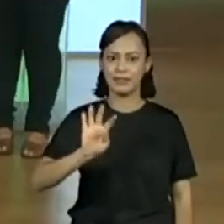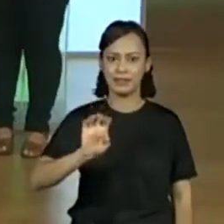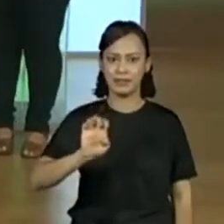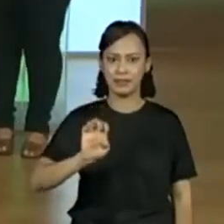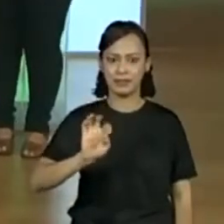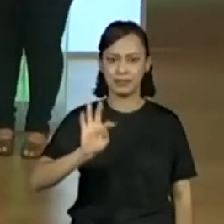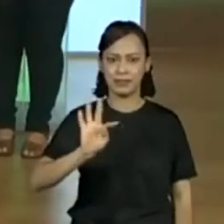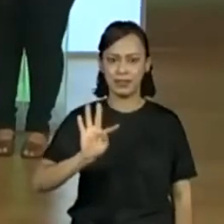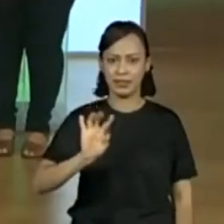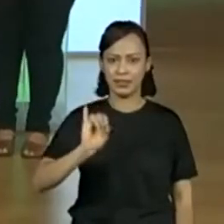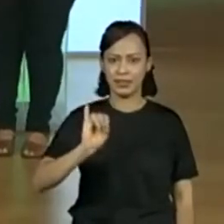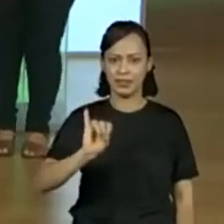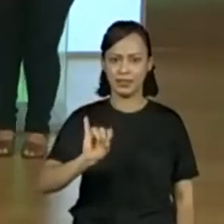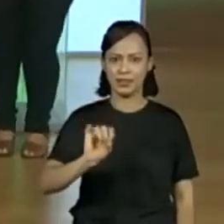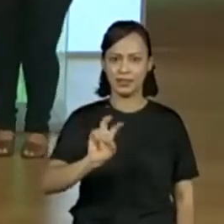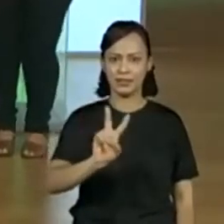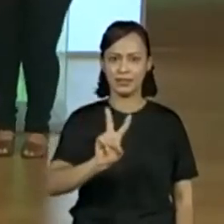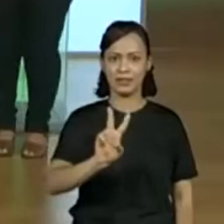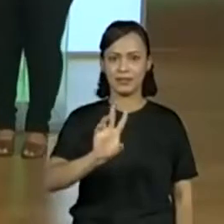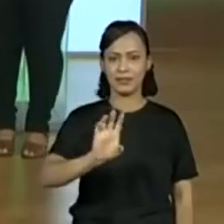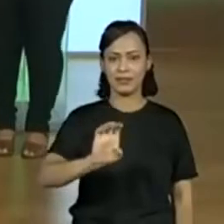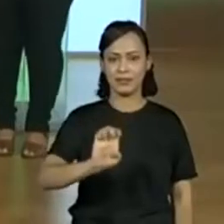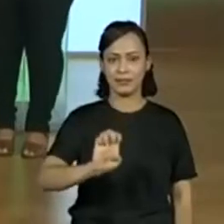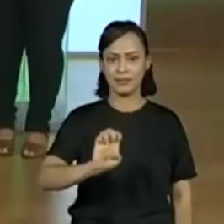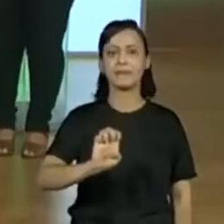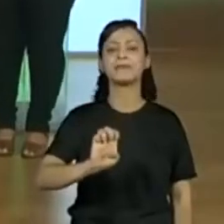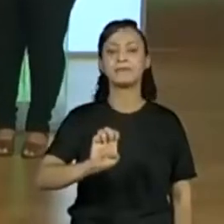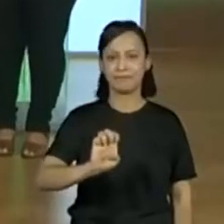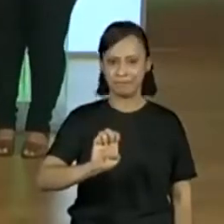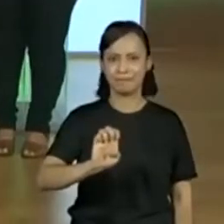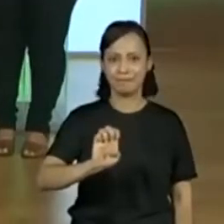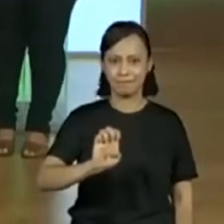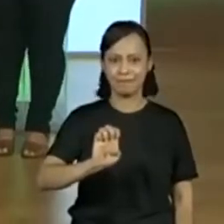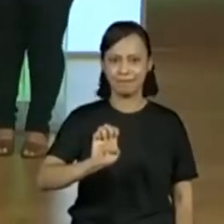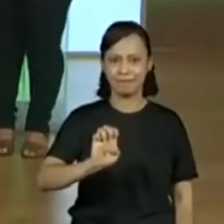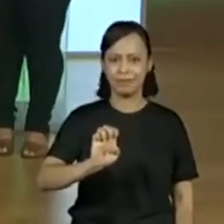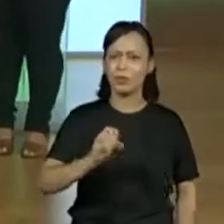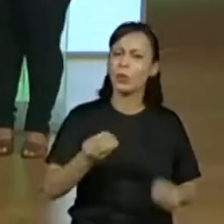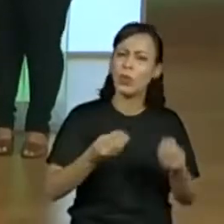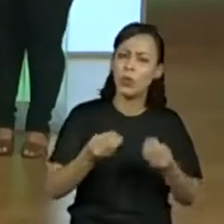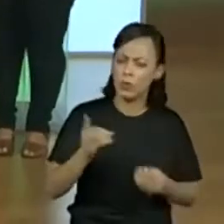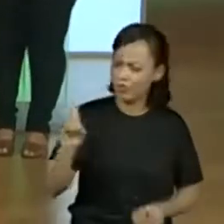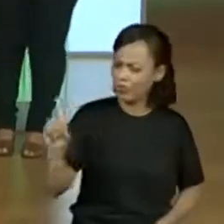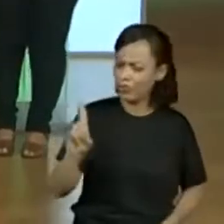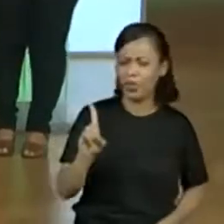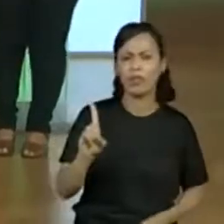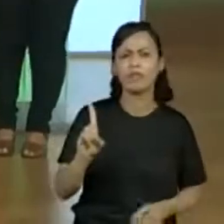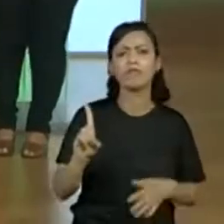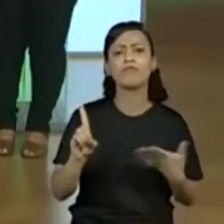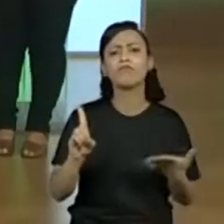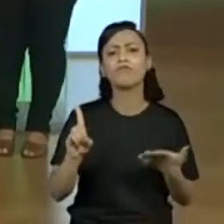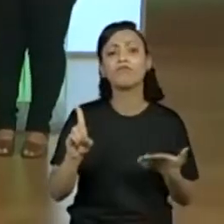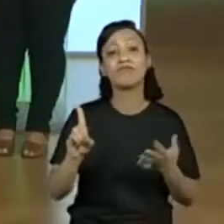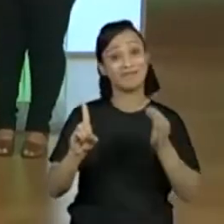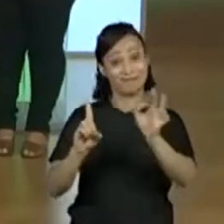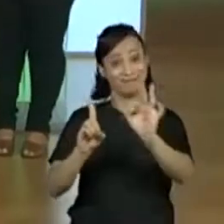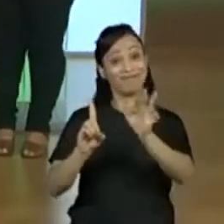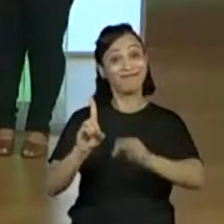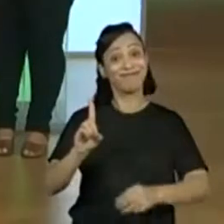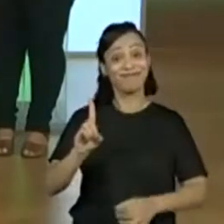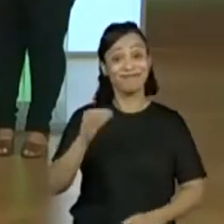escrever detetive DD o de começa a correr poder com Deus